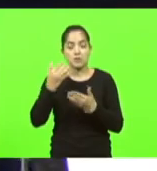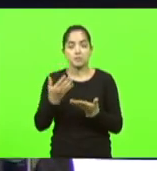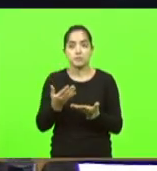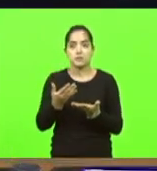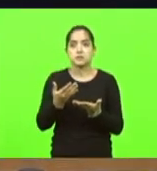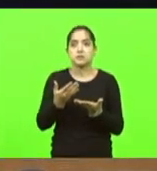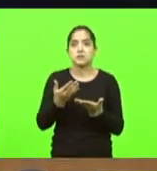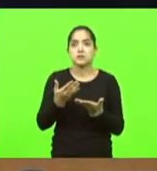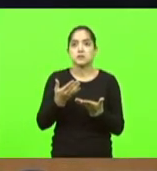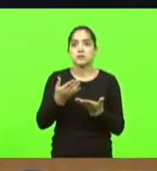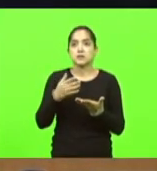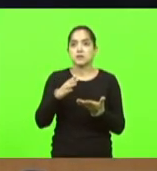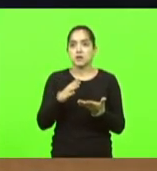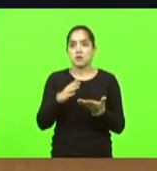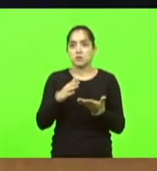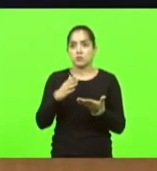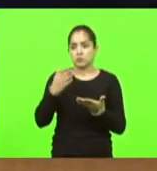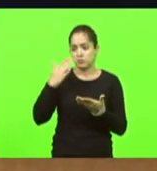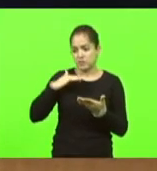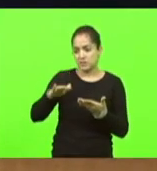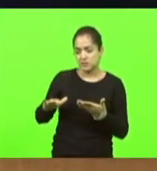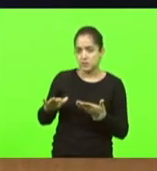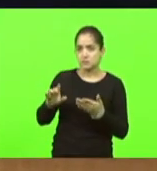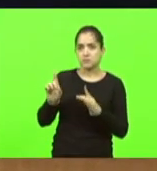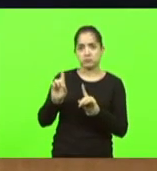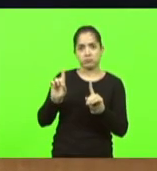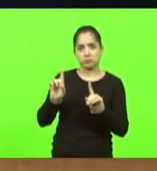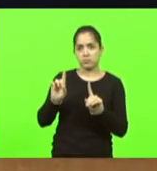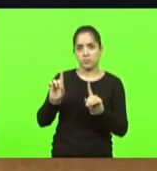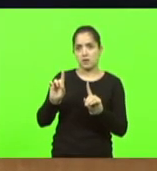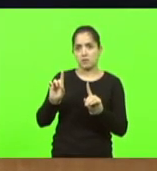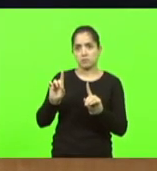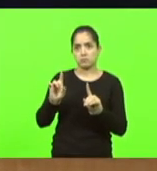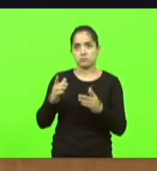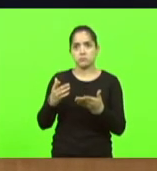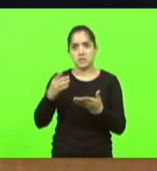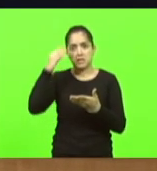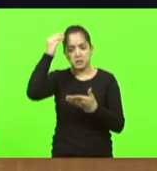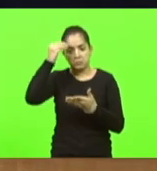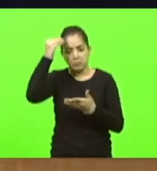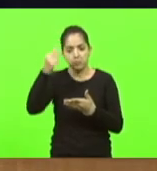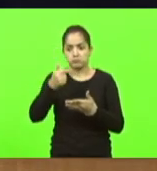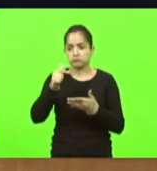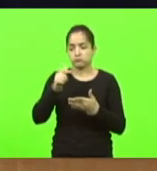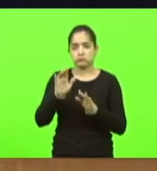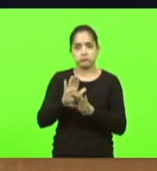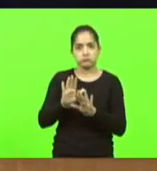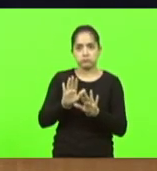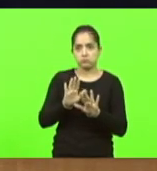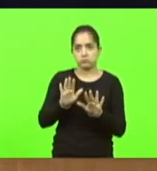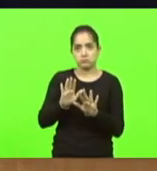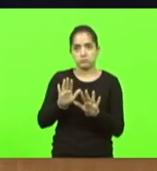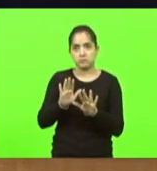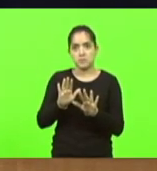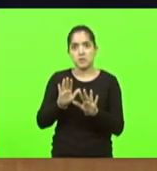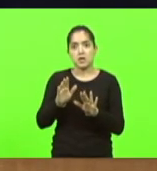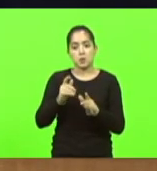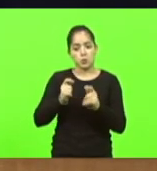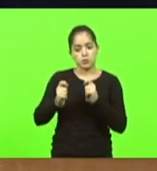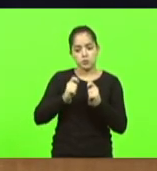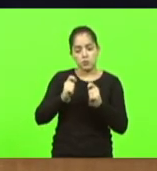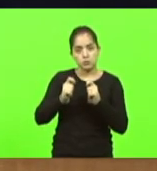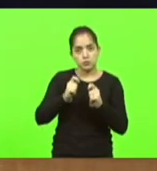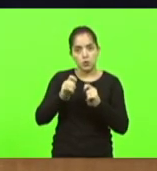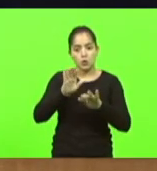ele não tá lidando com o guri pequeno e gente sem qualquer experiência aqui no Parlamento que linda essa um pouco suas palavras